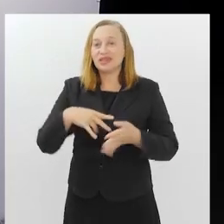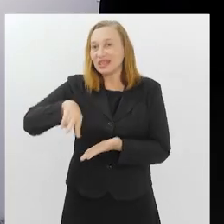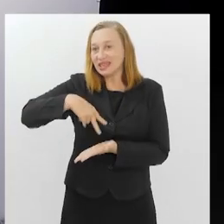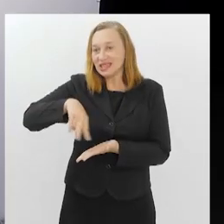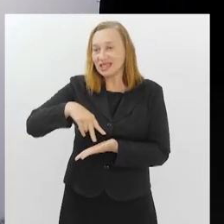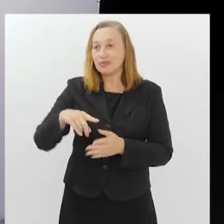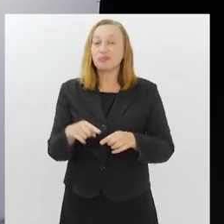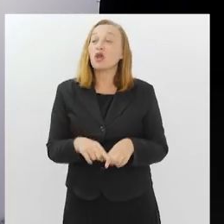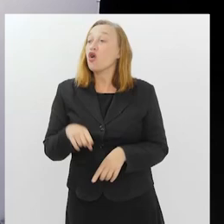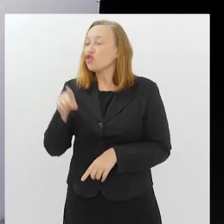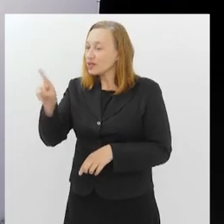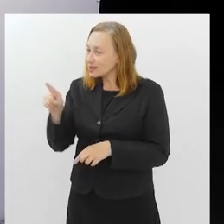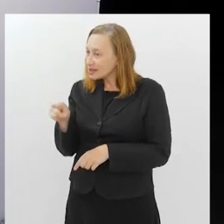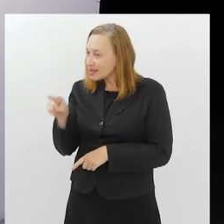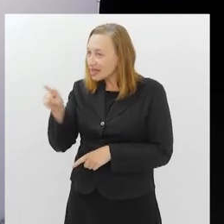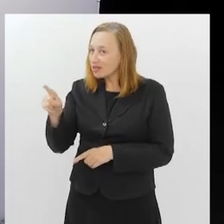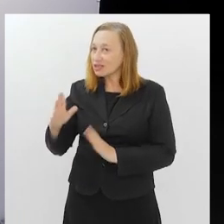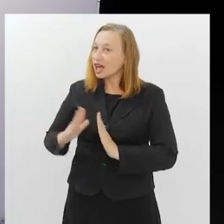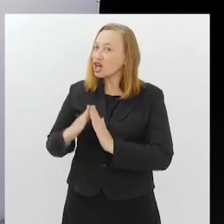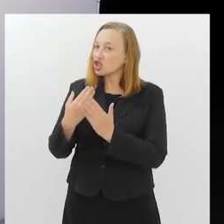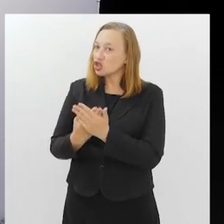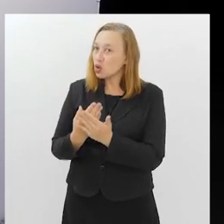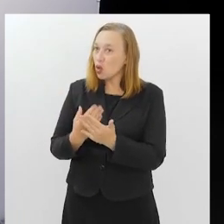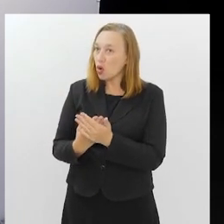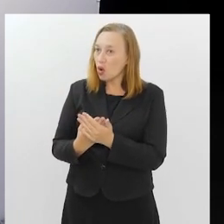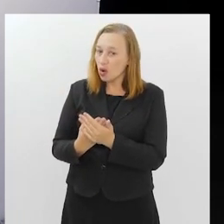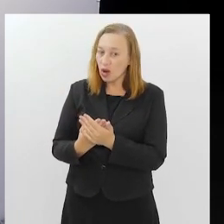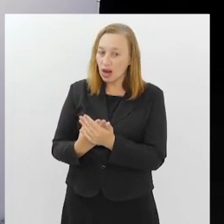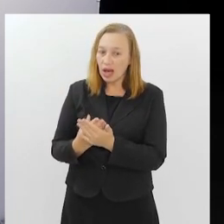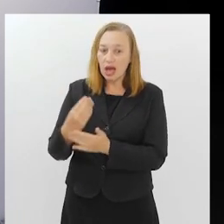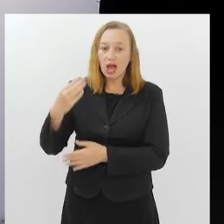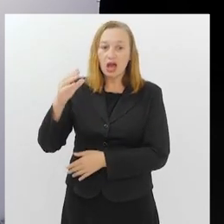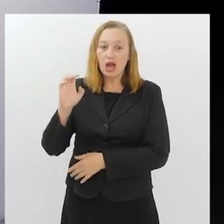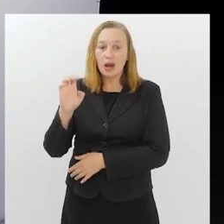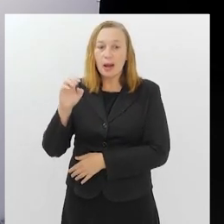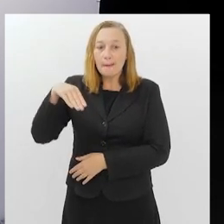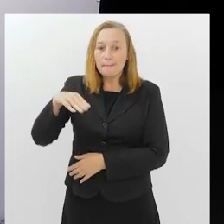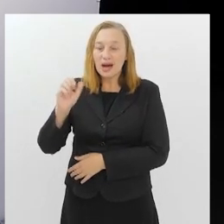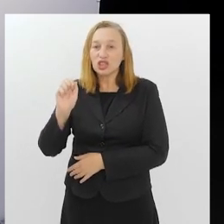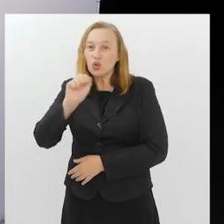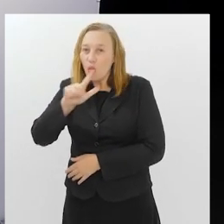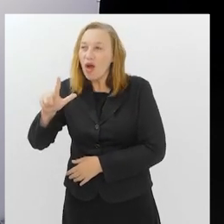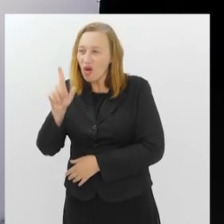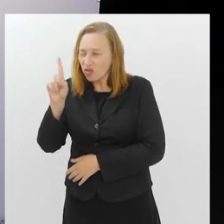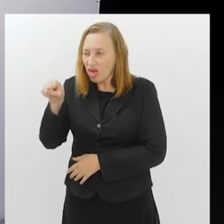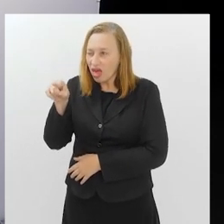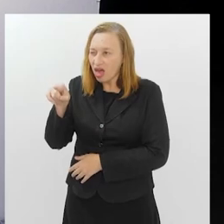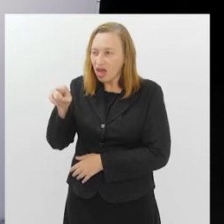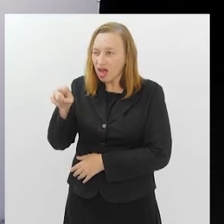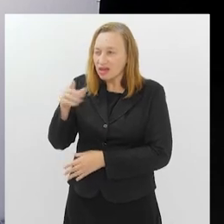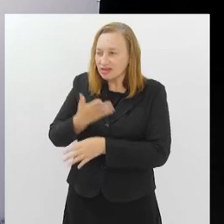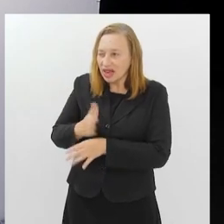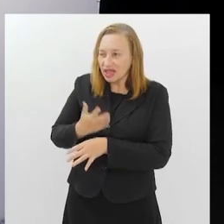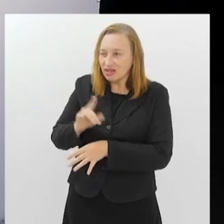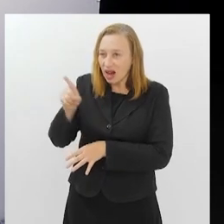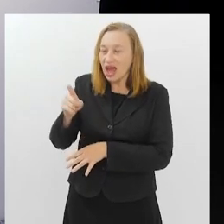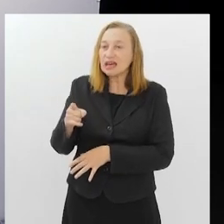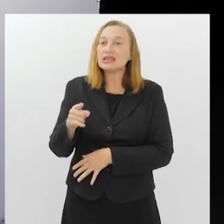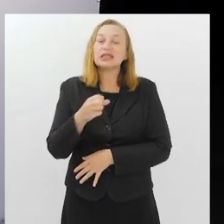do Manuel Dionísio, né? O grande Manuel Dionísio já. Ele vai estar aqui com a gente também conversando, meu amigo, a gente está